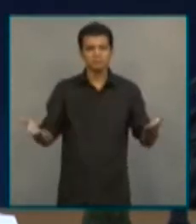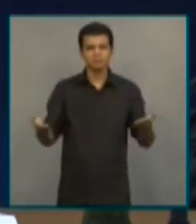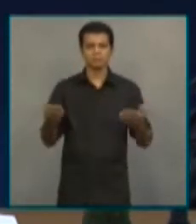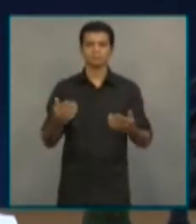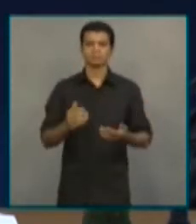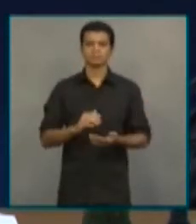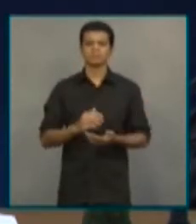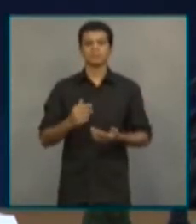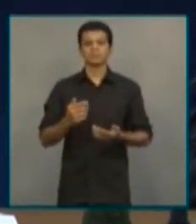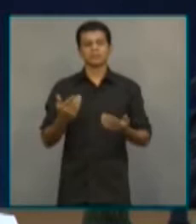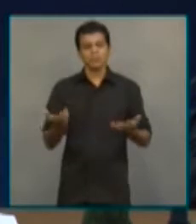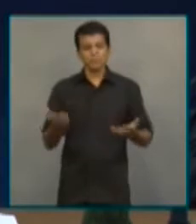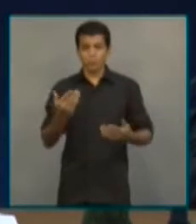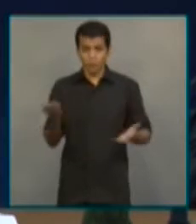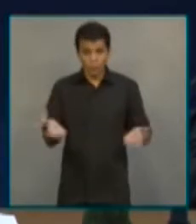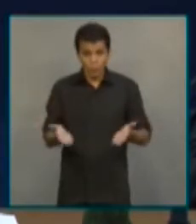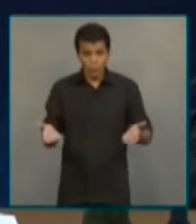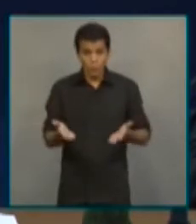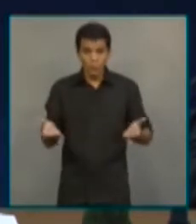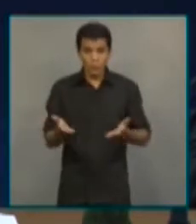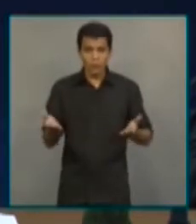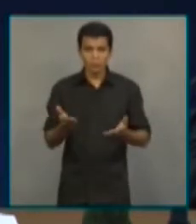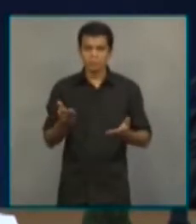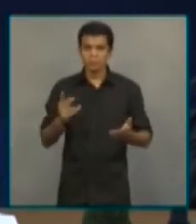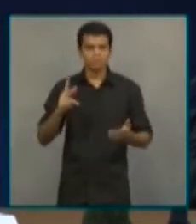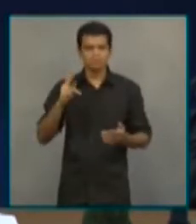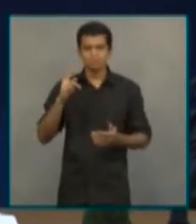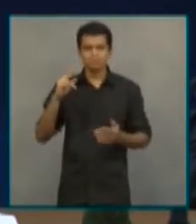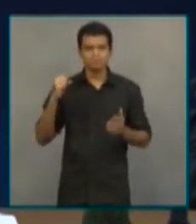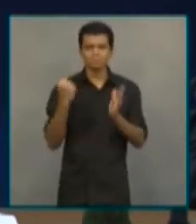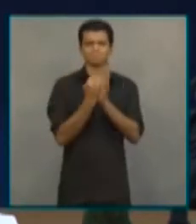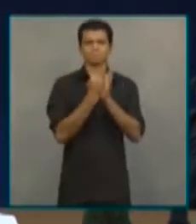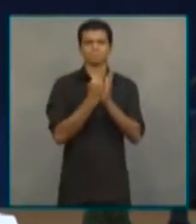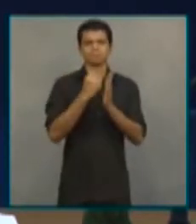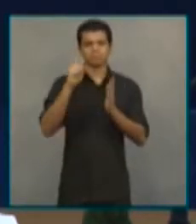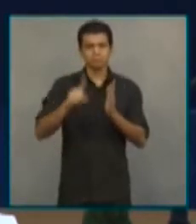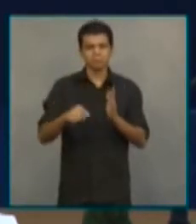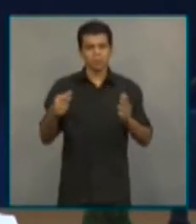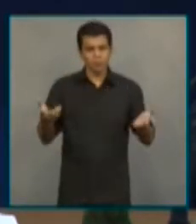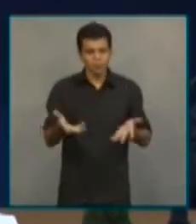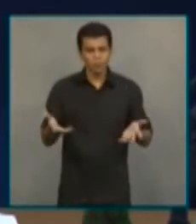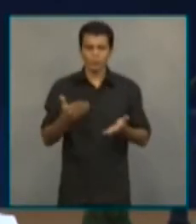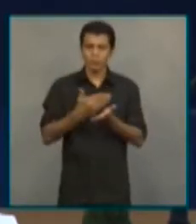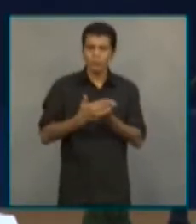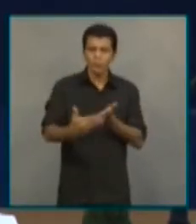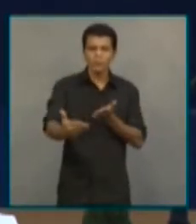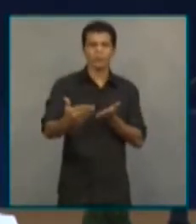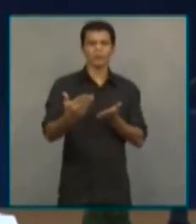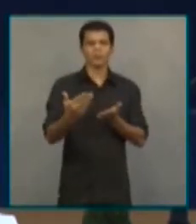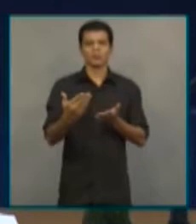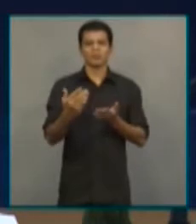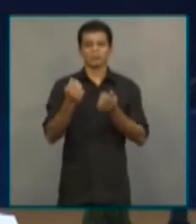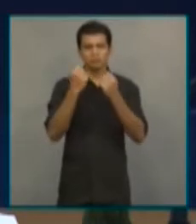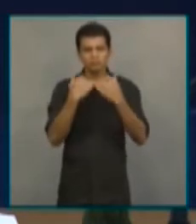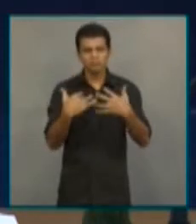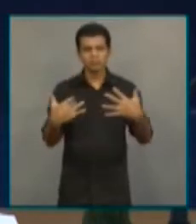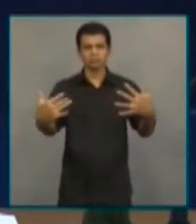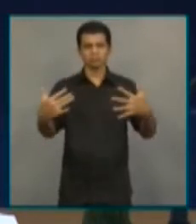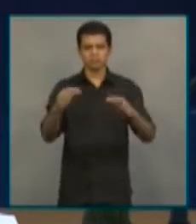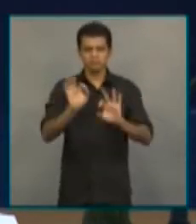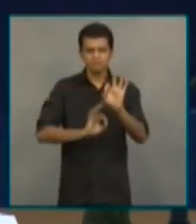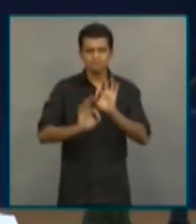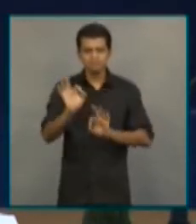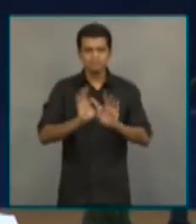uma ocasião histórica, reúne-se, através da Comissão de Constituição e Justiça, para, após